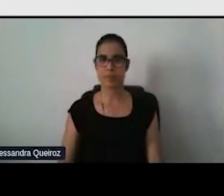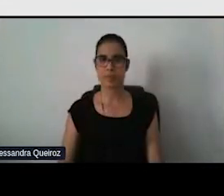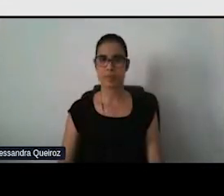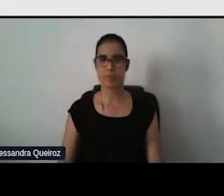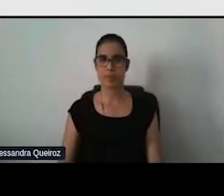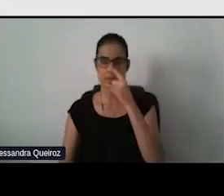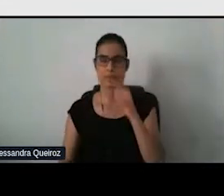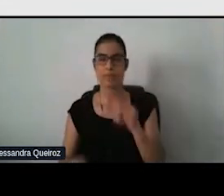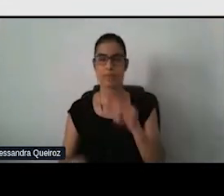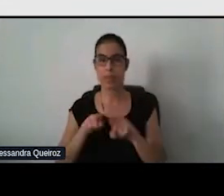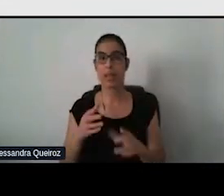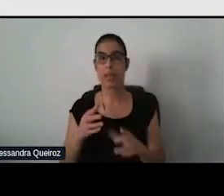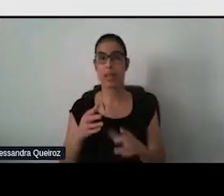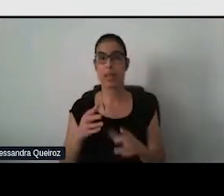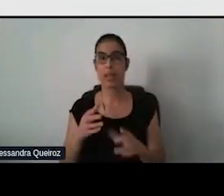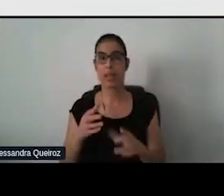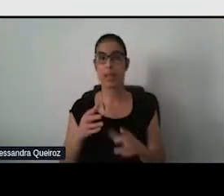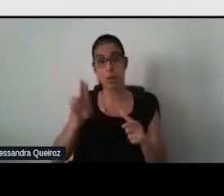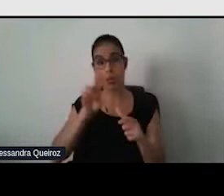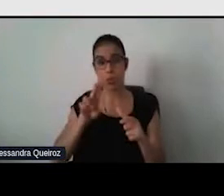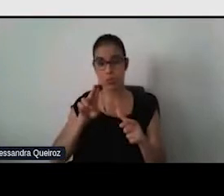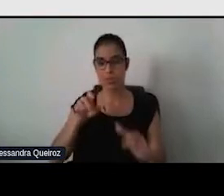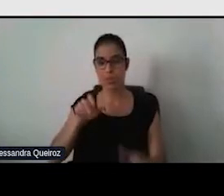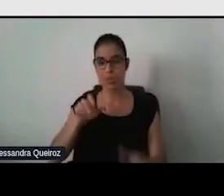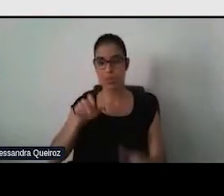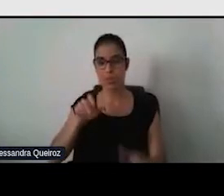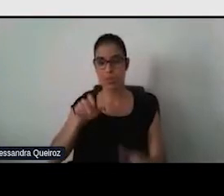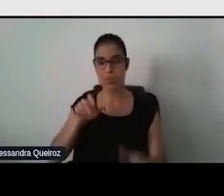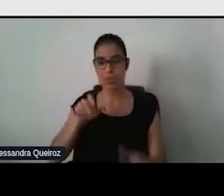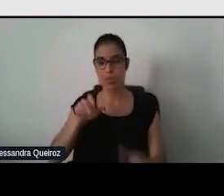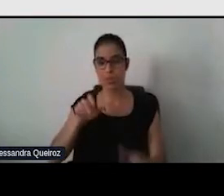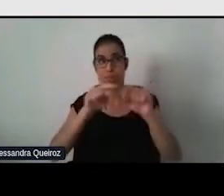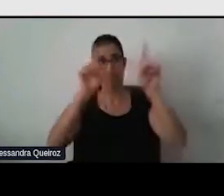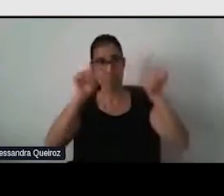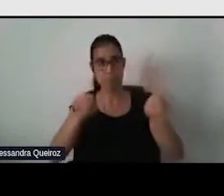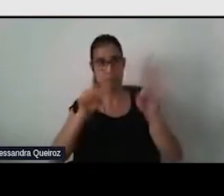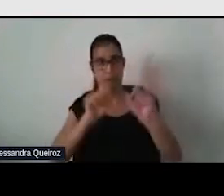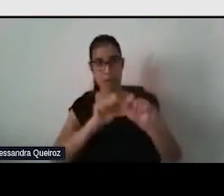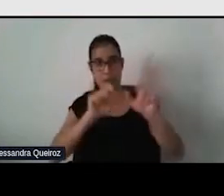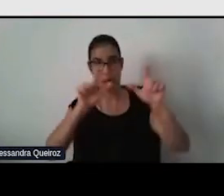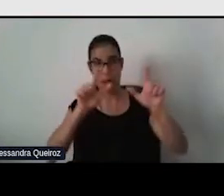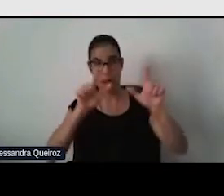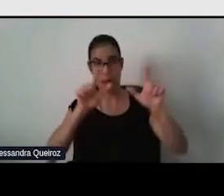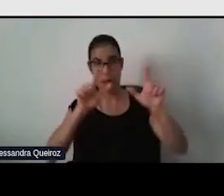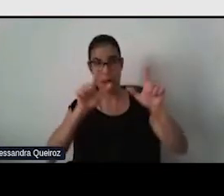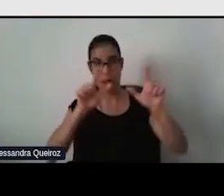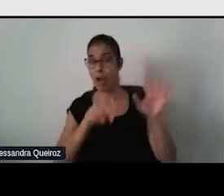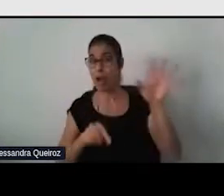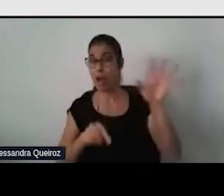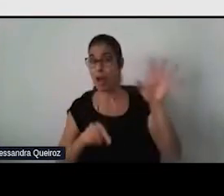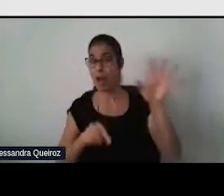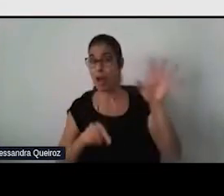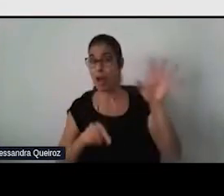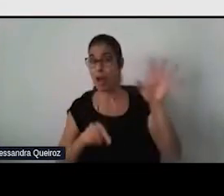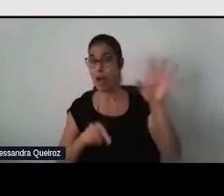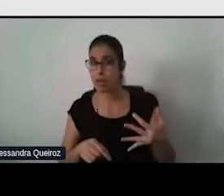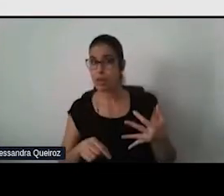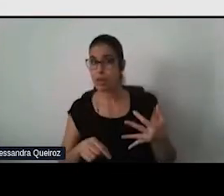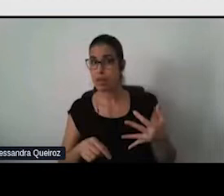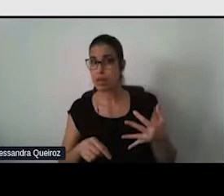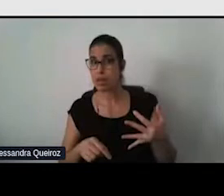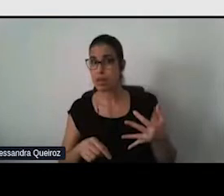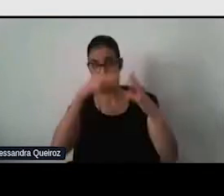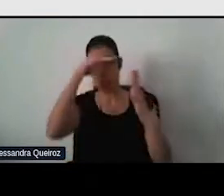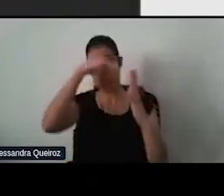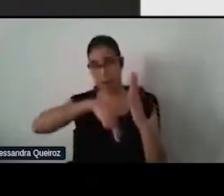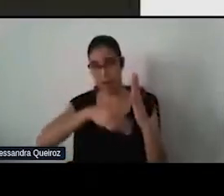mouse para ir passando pelo conteúdo e o leitor realmente lê aquilo que tem na tela para ela.